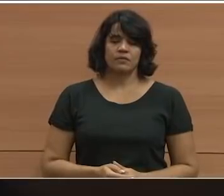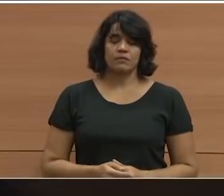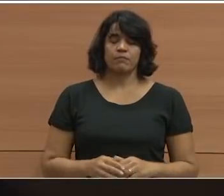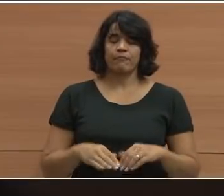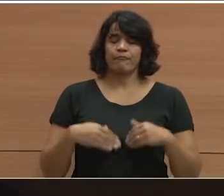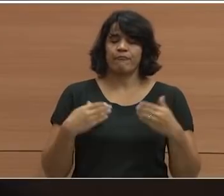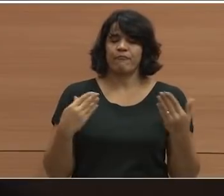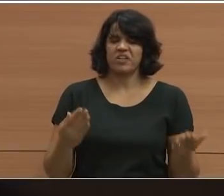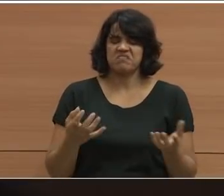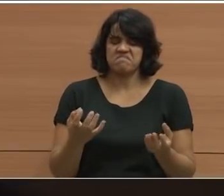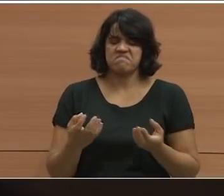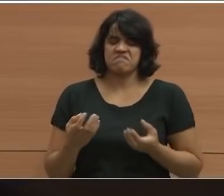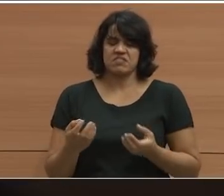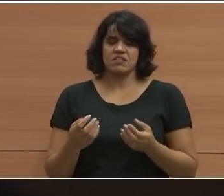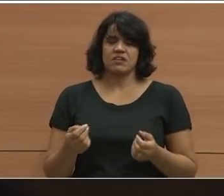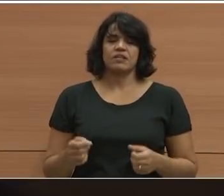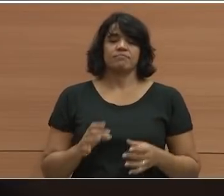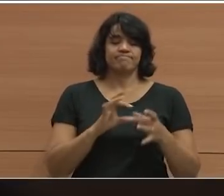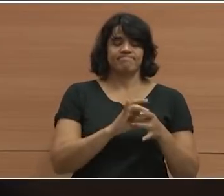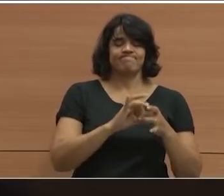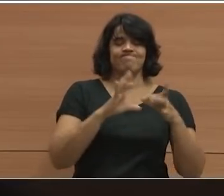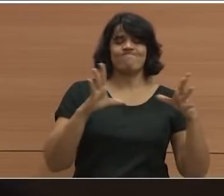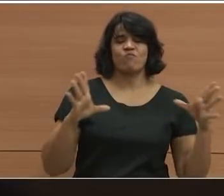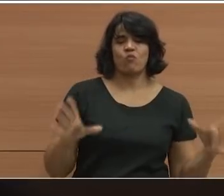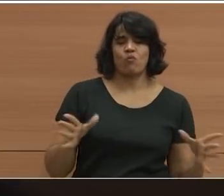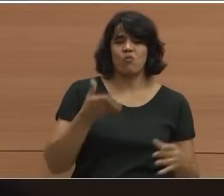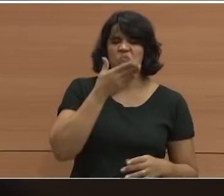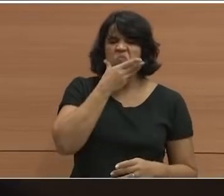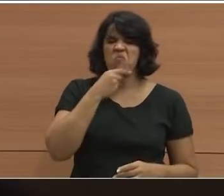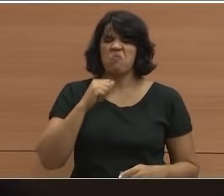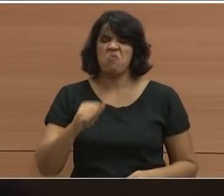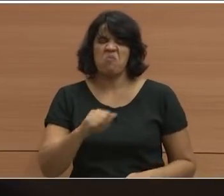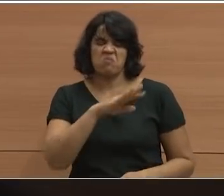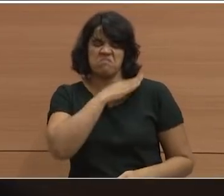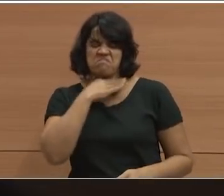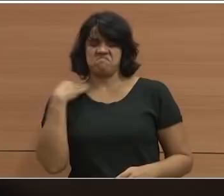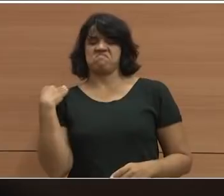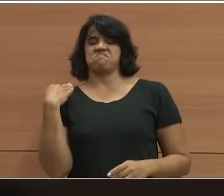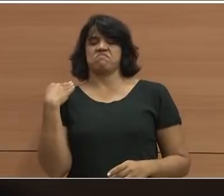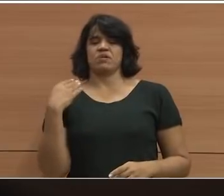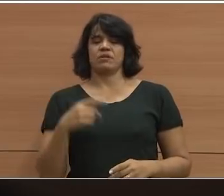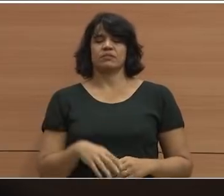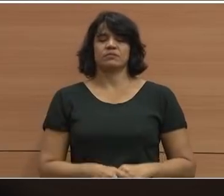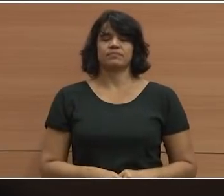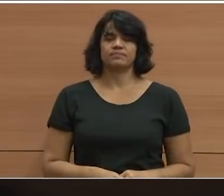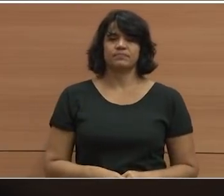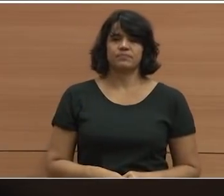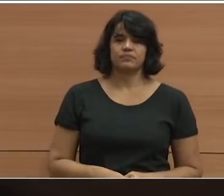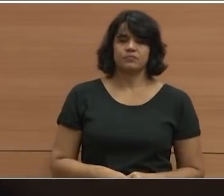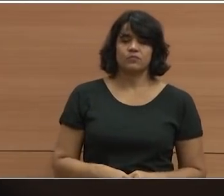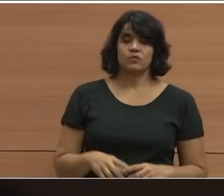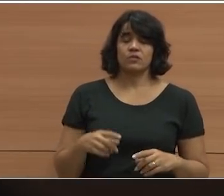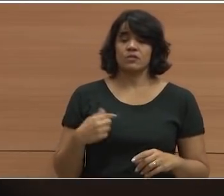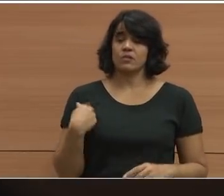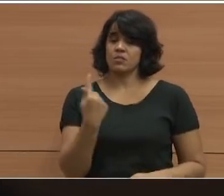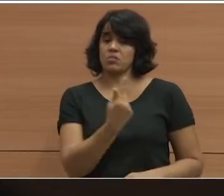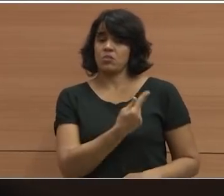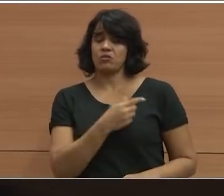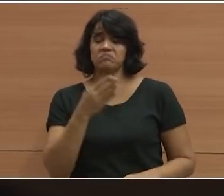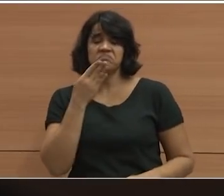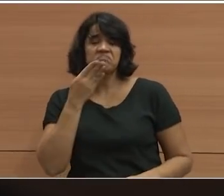dessarte e matastes o autor da vida, a quem Deus ressuscitou dentre os mortos, do que nós somos